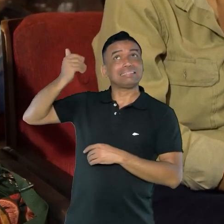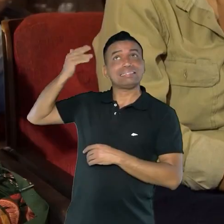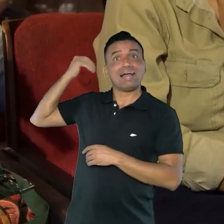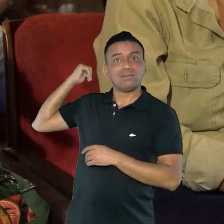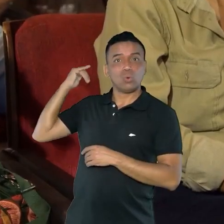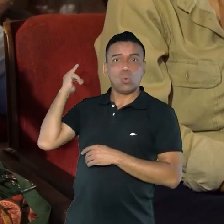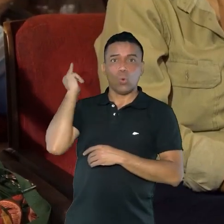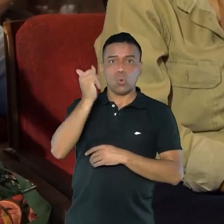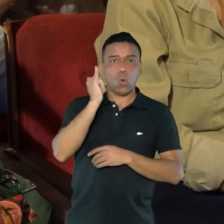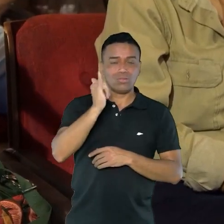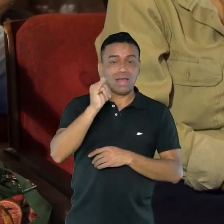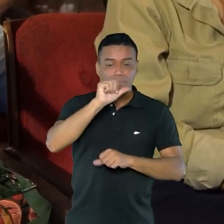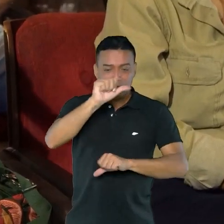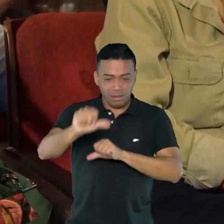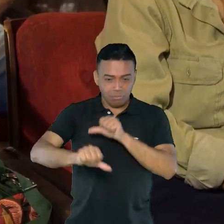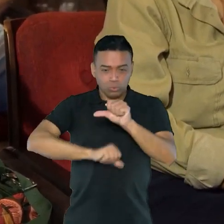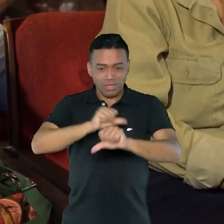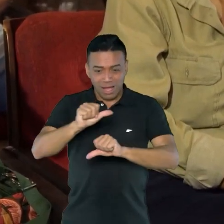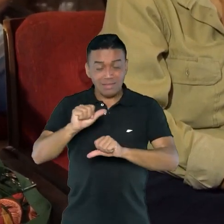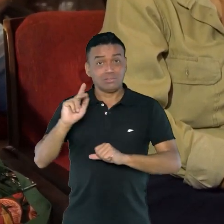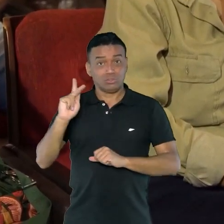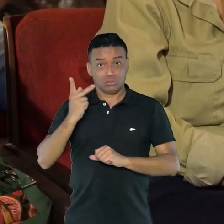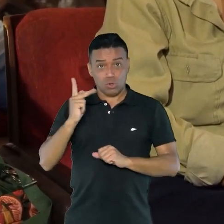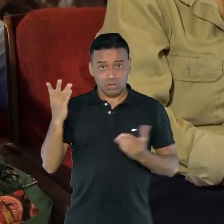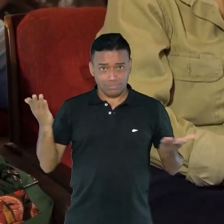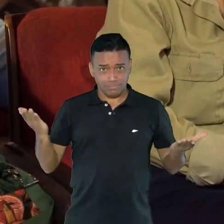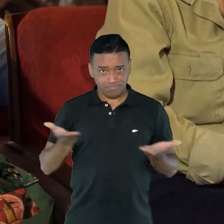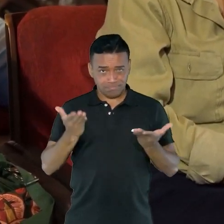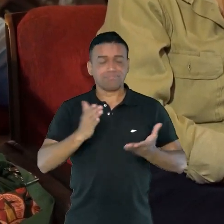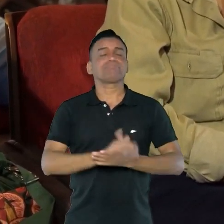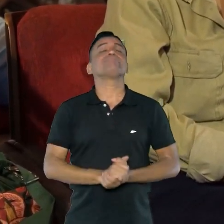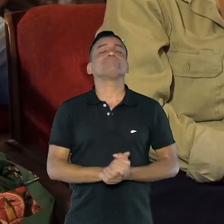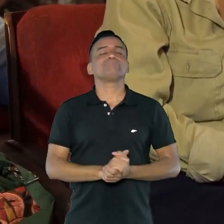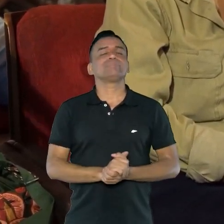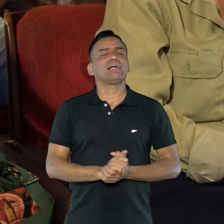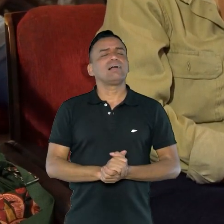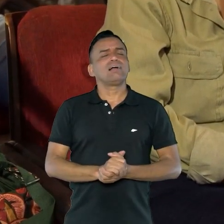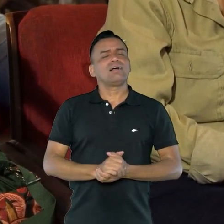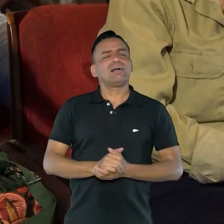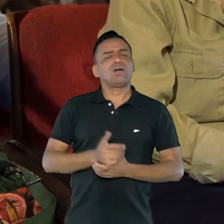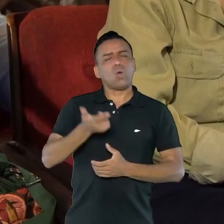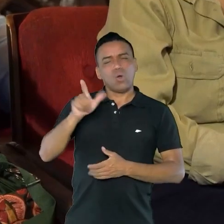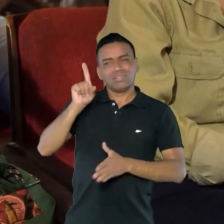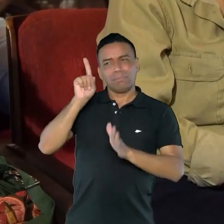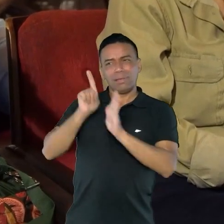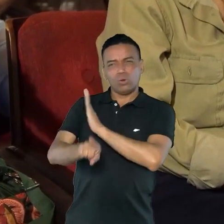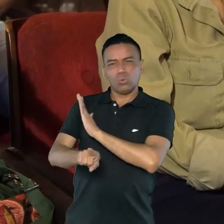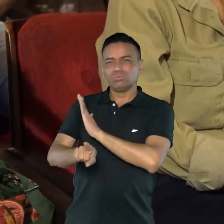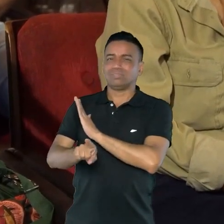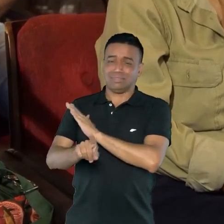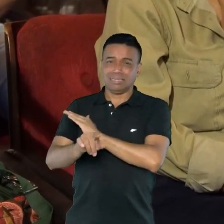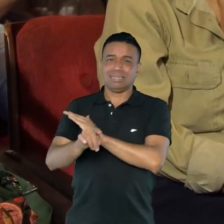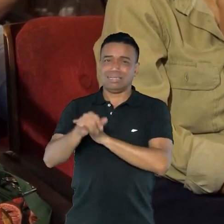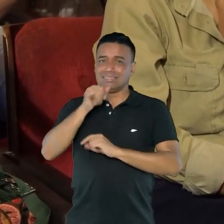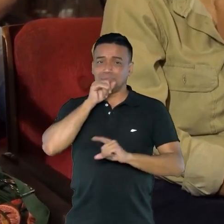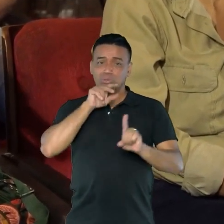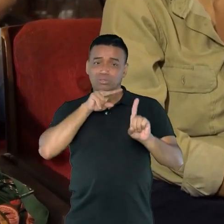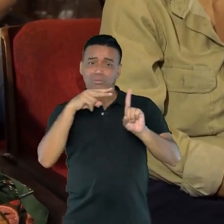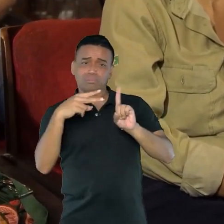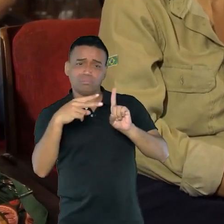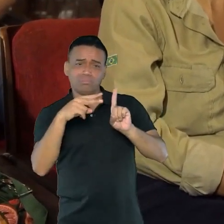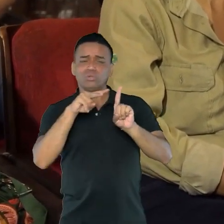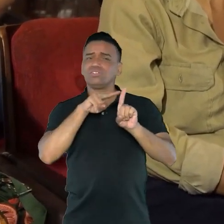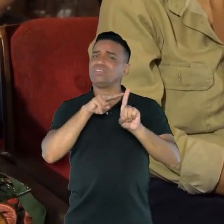passado, né, para que ele se torne uma outra história agora. E uma outra pergunta que eu queria te fazer, aproveitando, do ponto de vista do